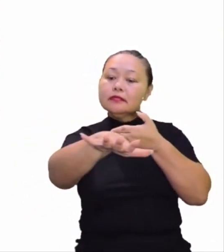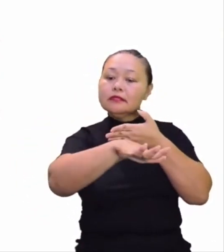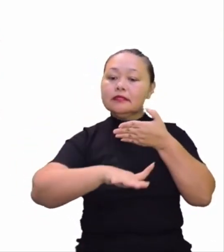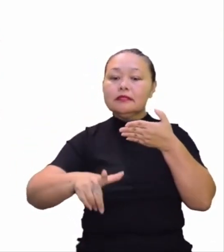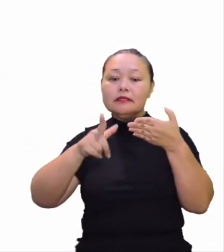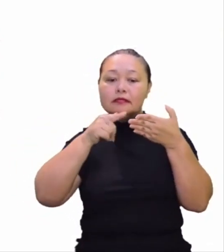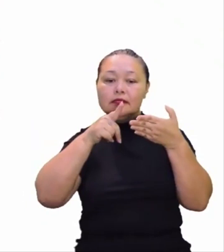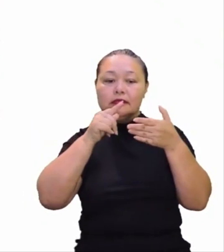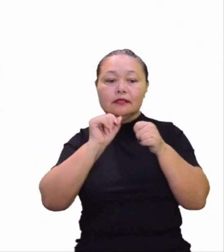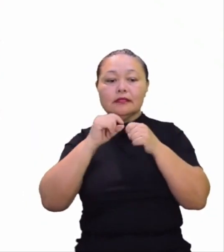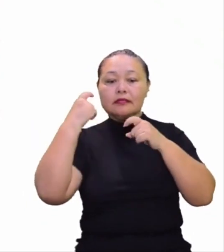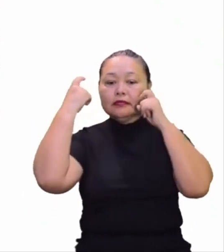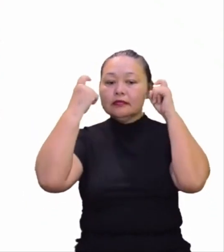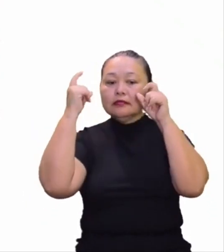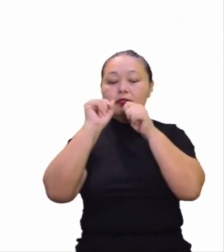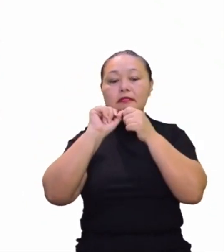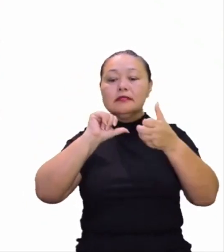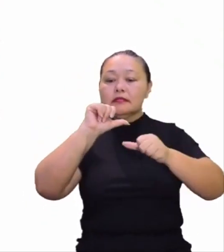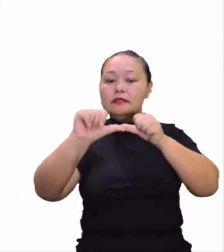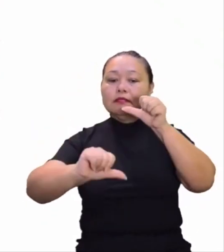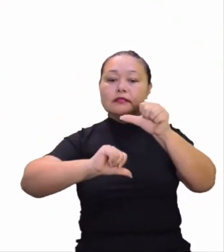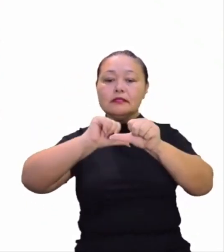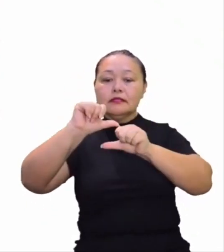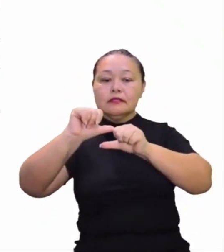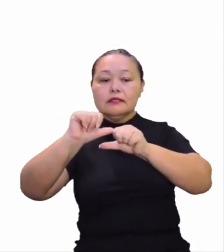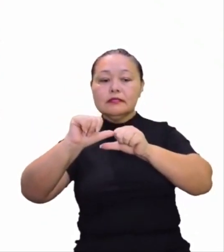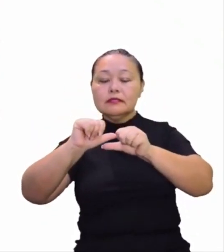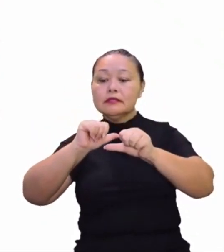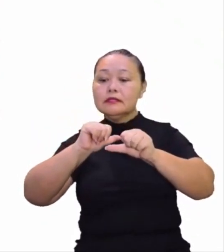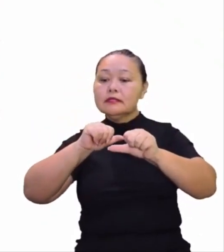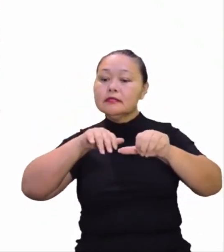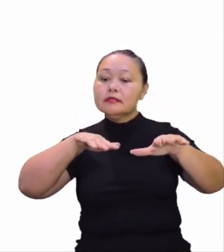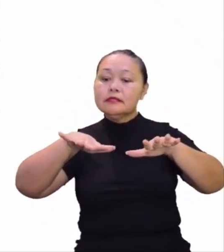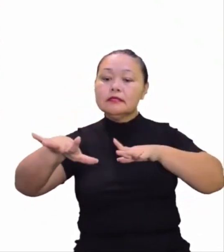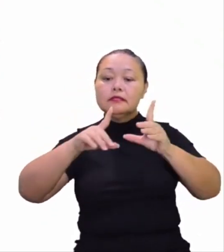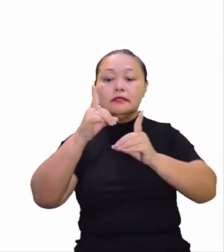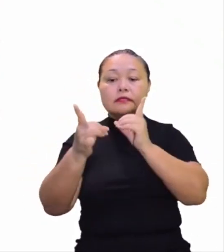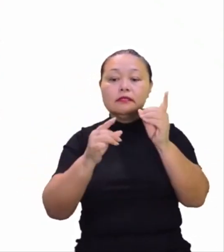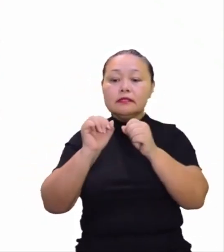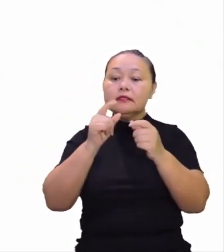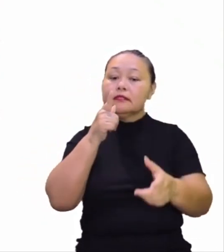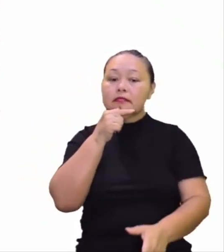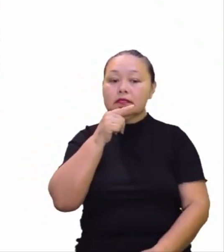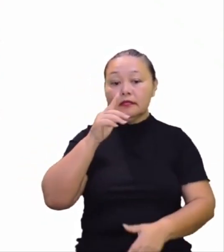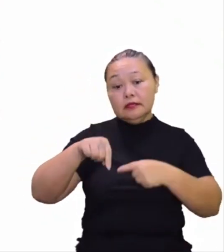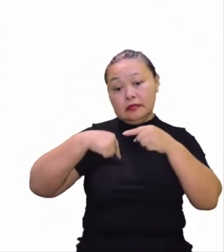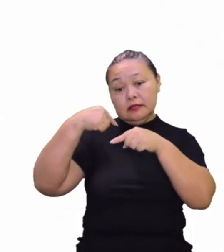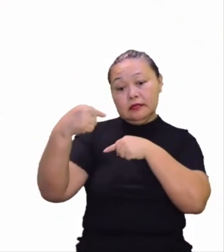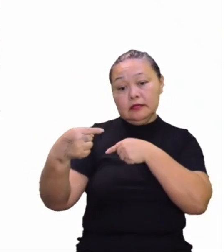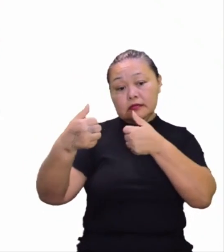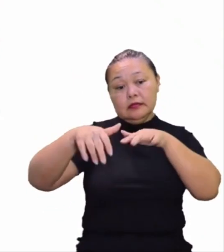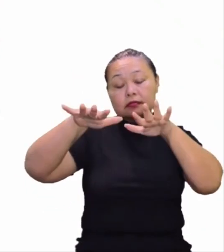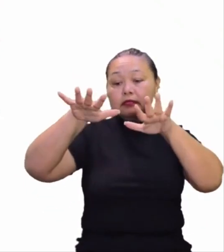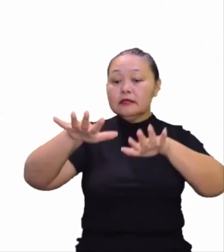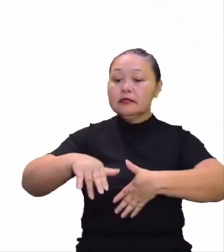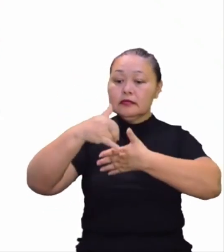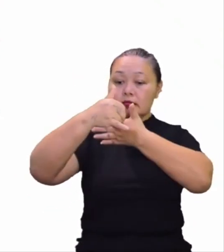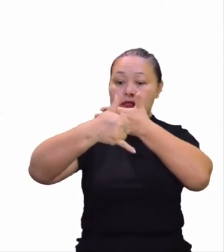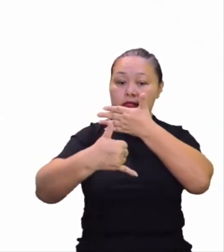causa preocupação em razão das modificações de sua dinâmica hidrológica, decorrente